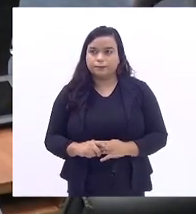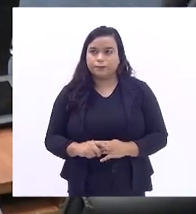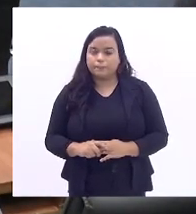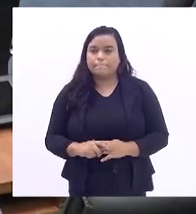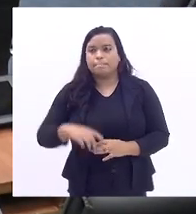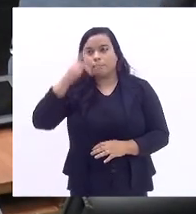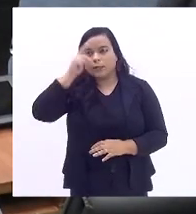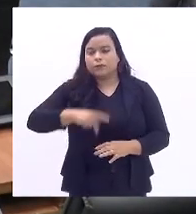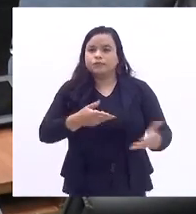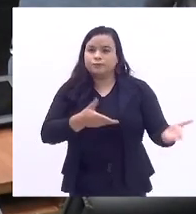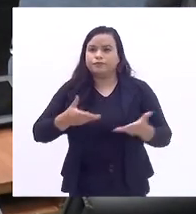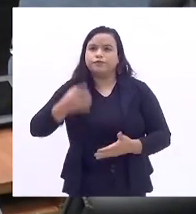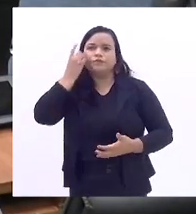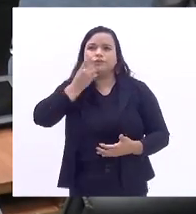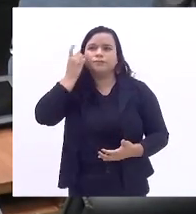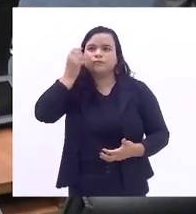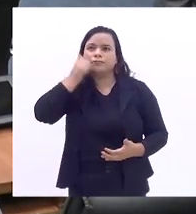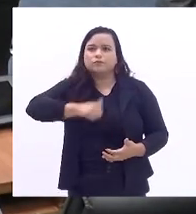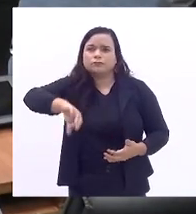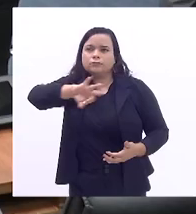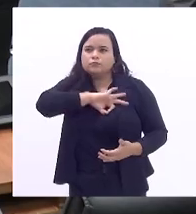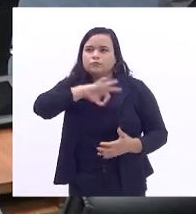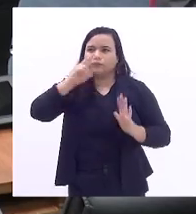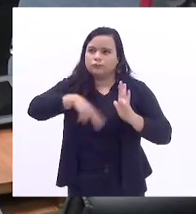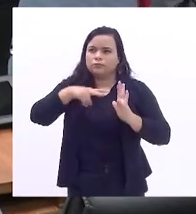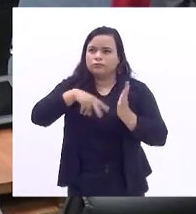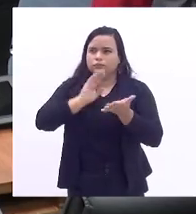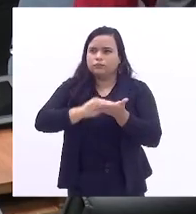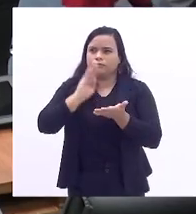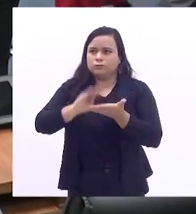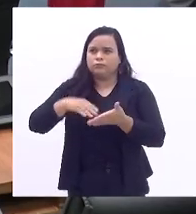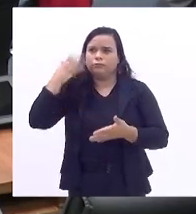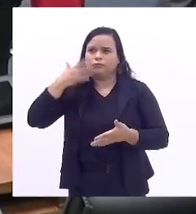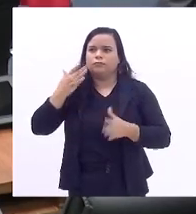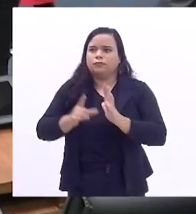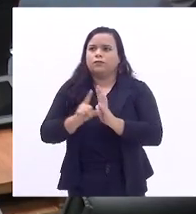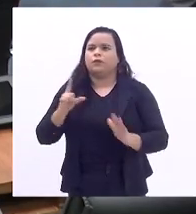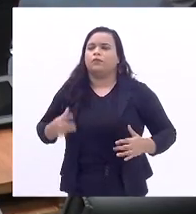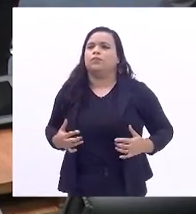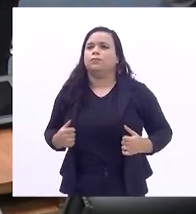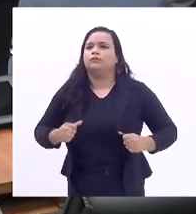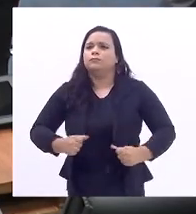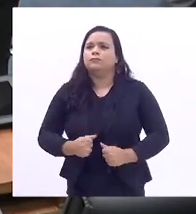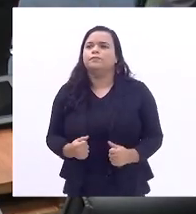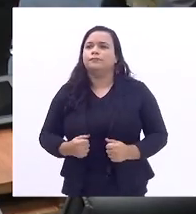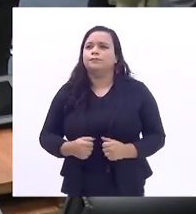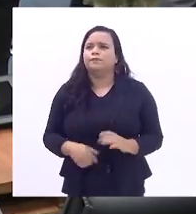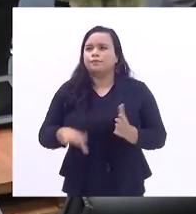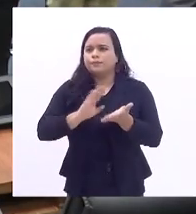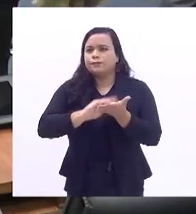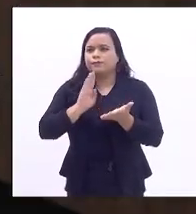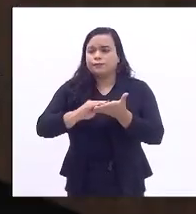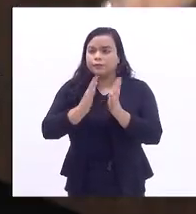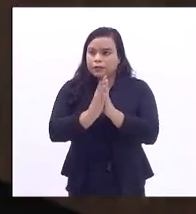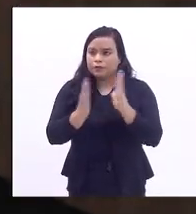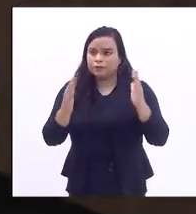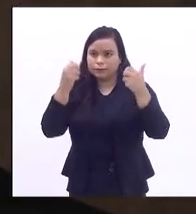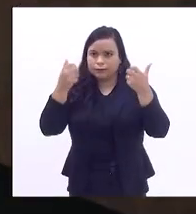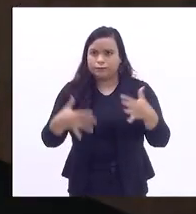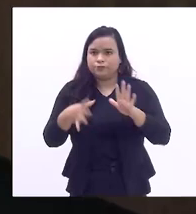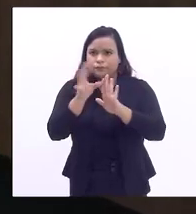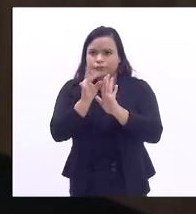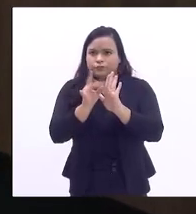a presidência convida a deputada Martha Rocha para fazer a leitura da ata da sessão anterior a ata reflete com exatidão